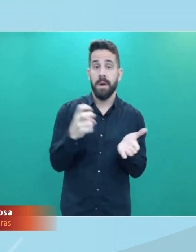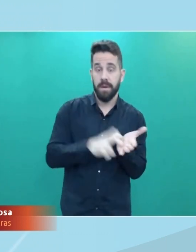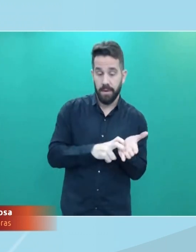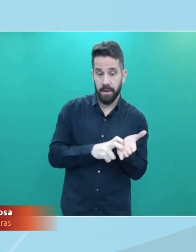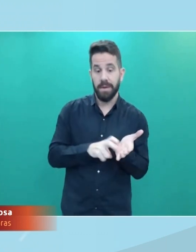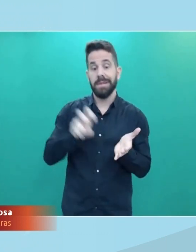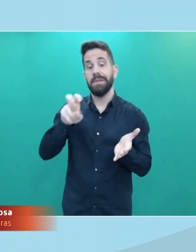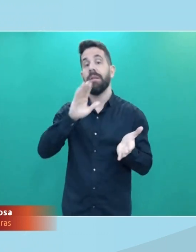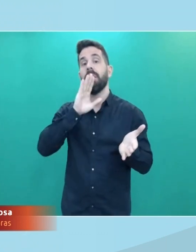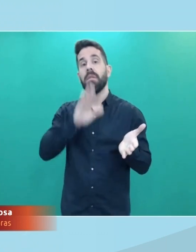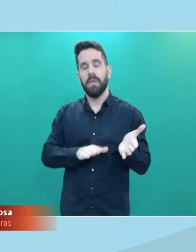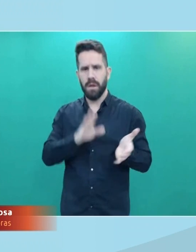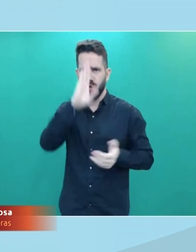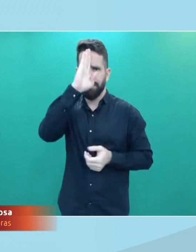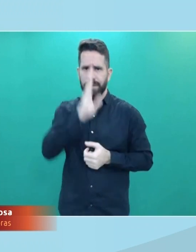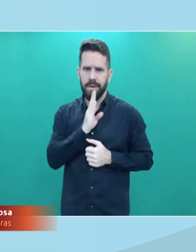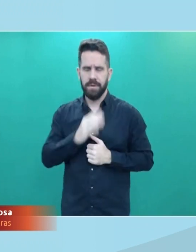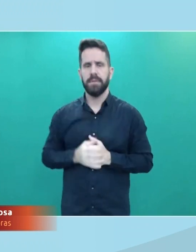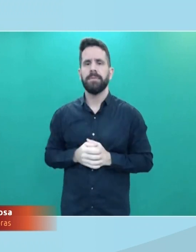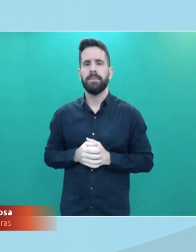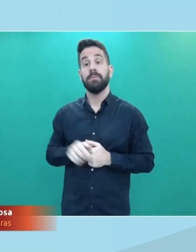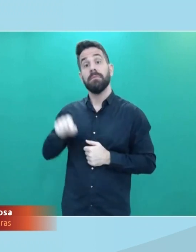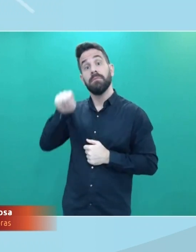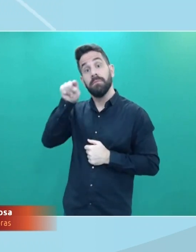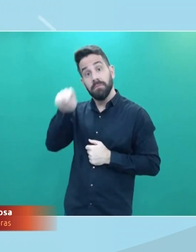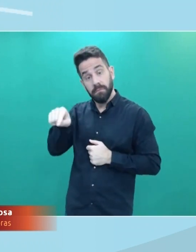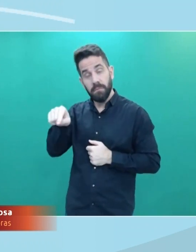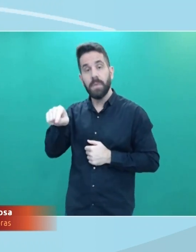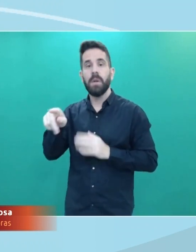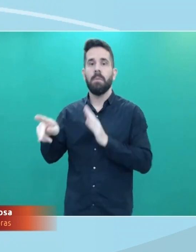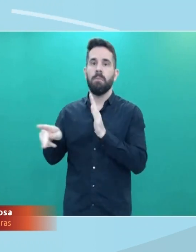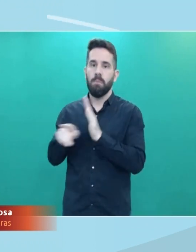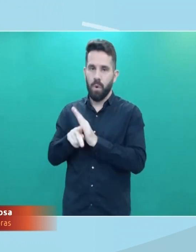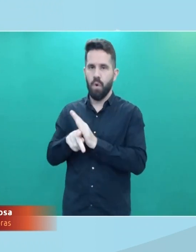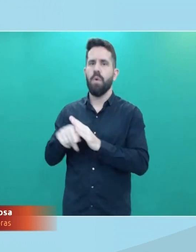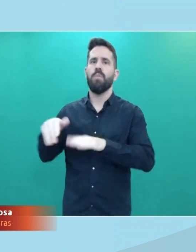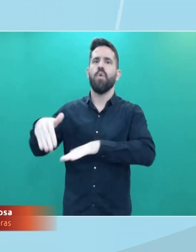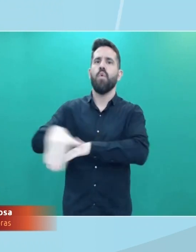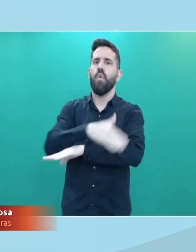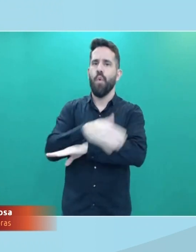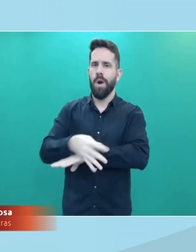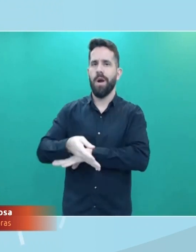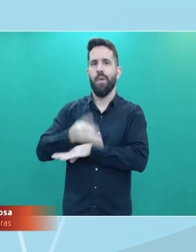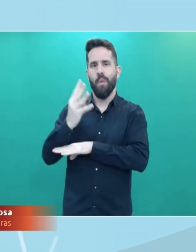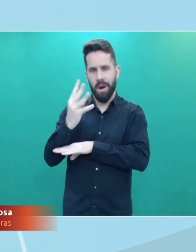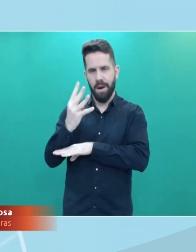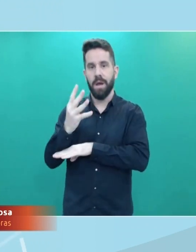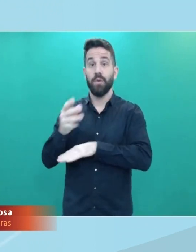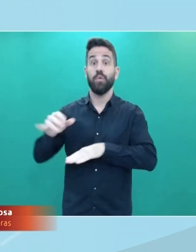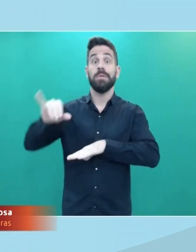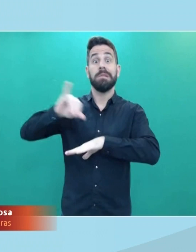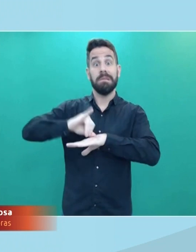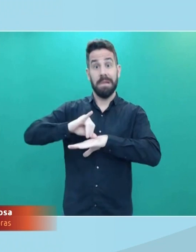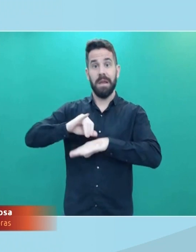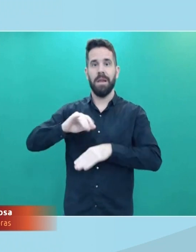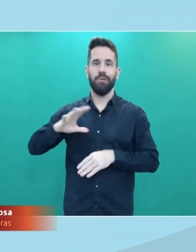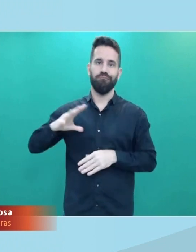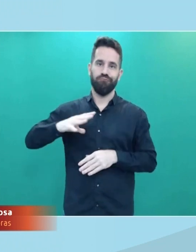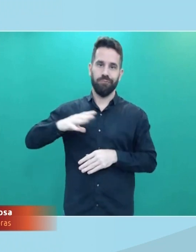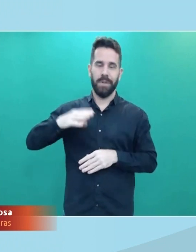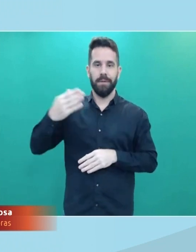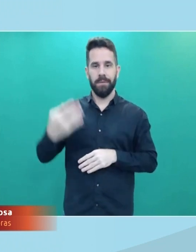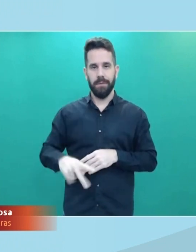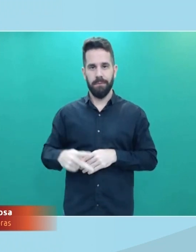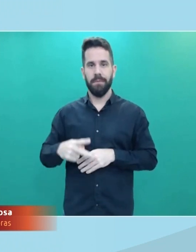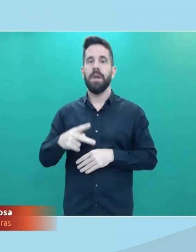gratuita. O Centro Cultural Octo Marques fica no Parthenon Center, na Rua 4, no centro de Goiânia. Para finalizar, a gente tem